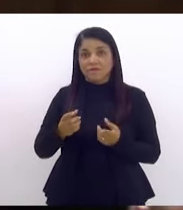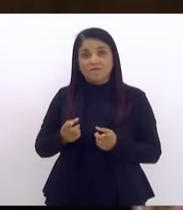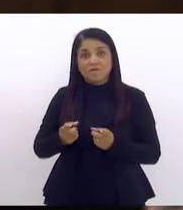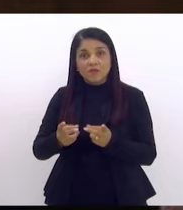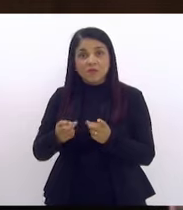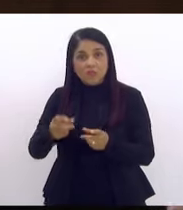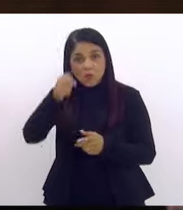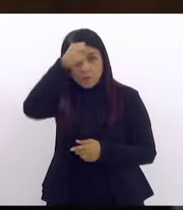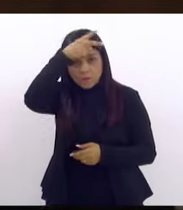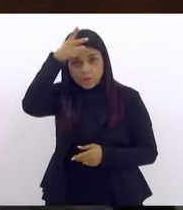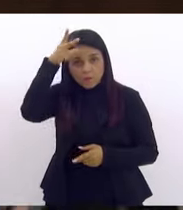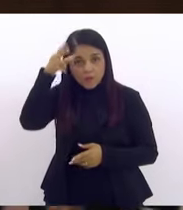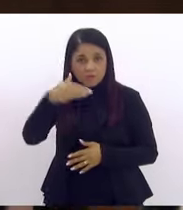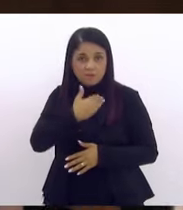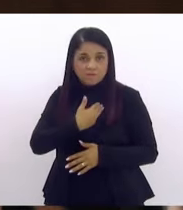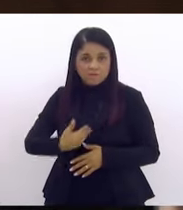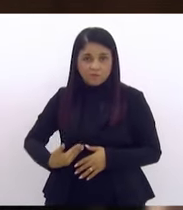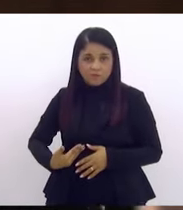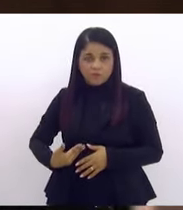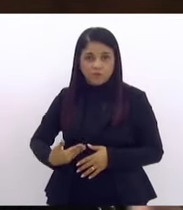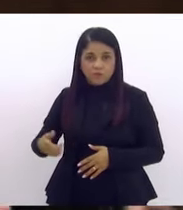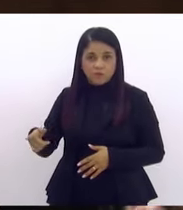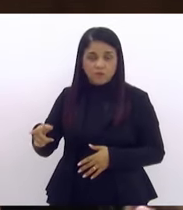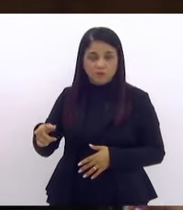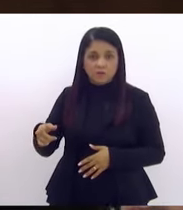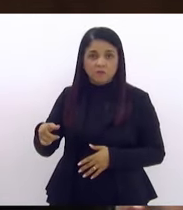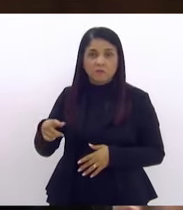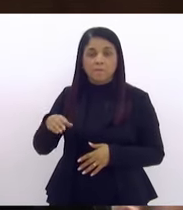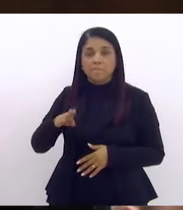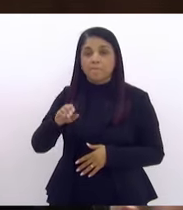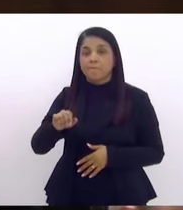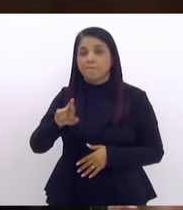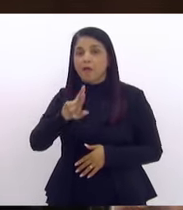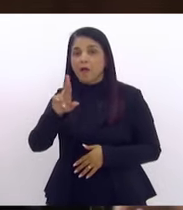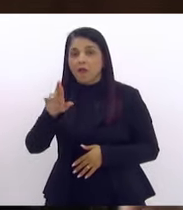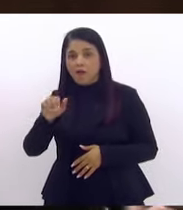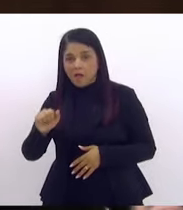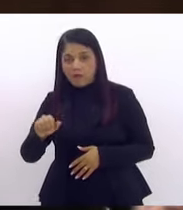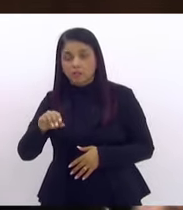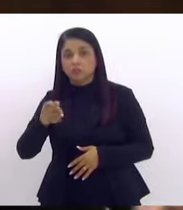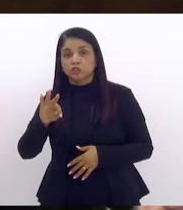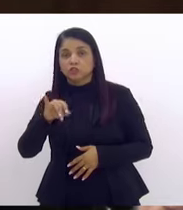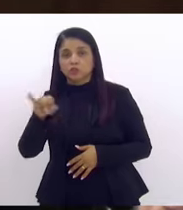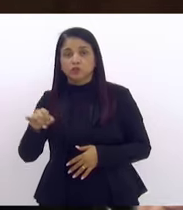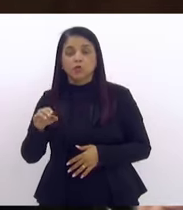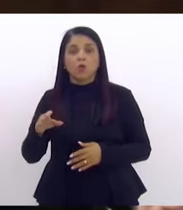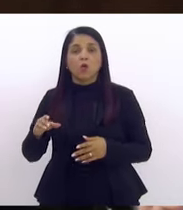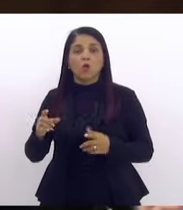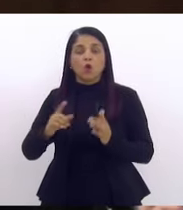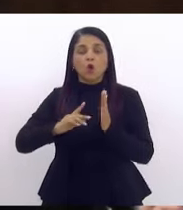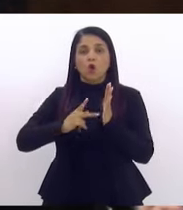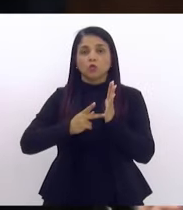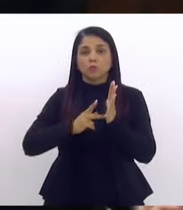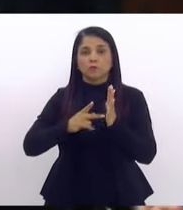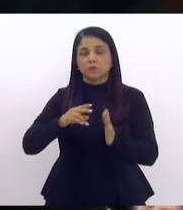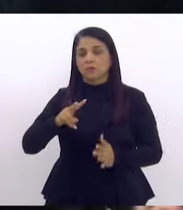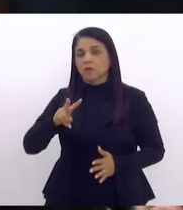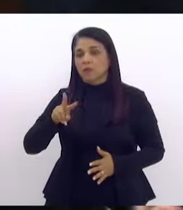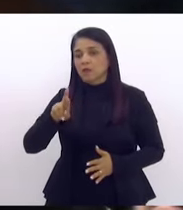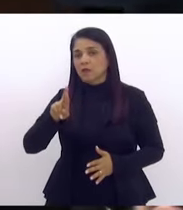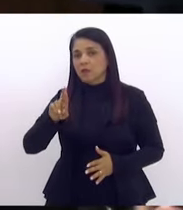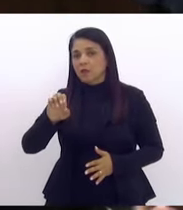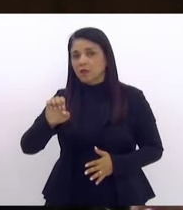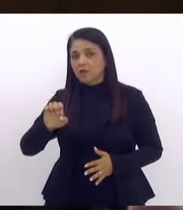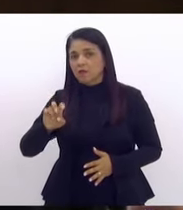praça pública na Barra da Tijuca, o condomínio Riviera tem uma concessão de não sei quantos anos. Presidente, paga